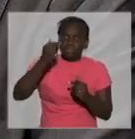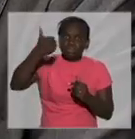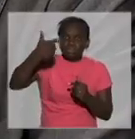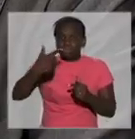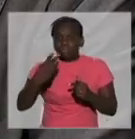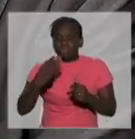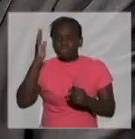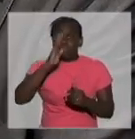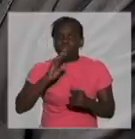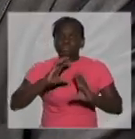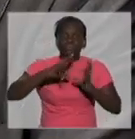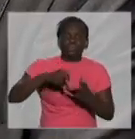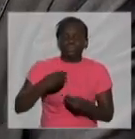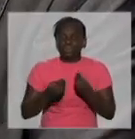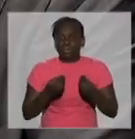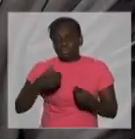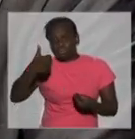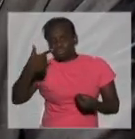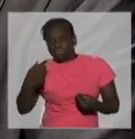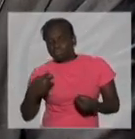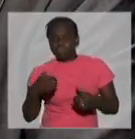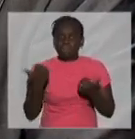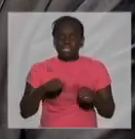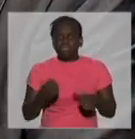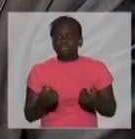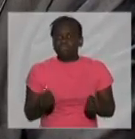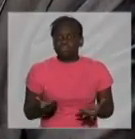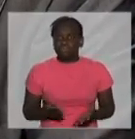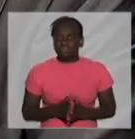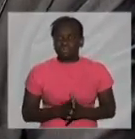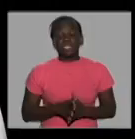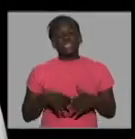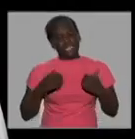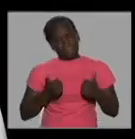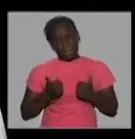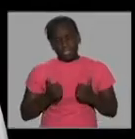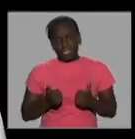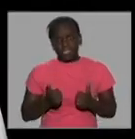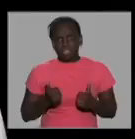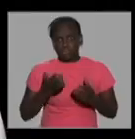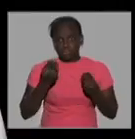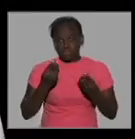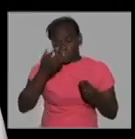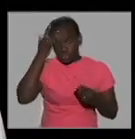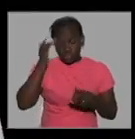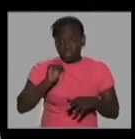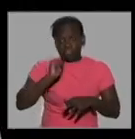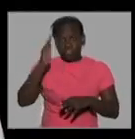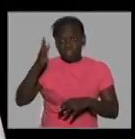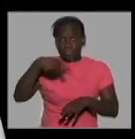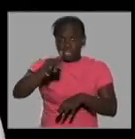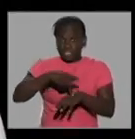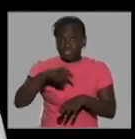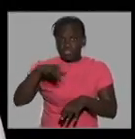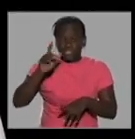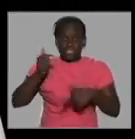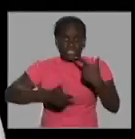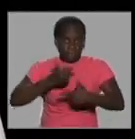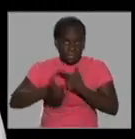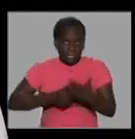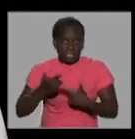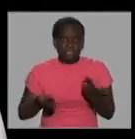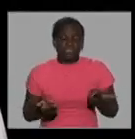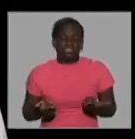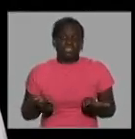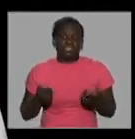assim, mundial? Estão bem? Como é que é? Não, estão bem, assim, muitos foram para fora, estão trabalhando em grandes estúdios